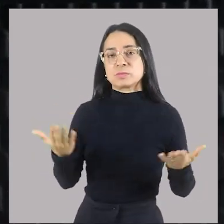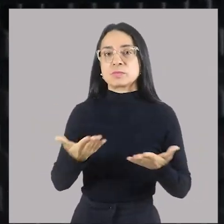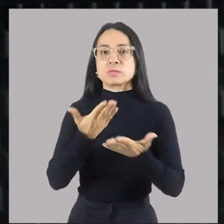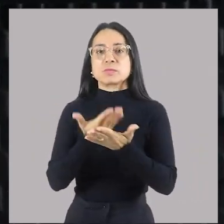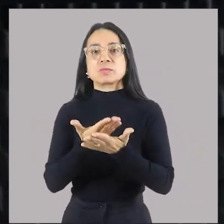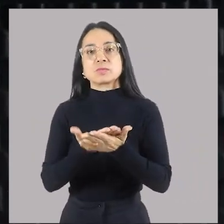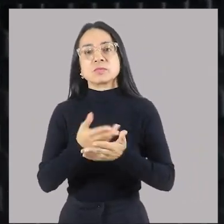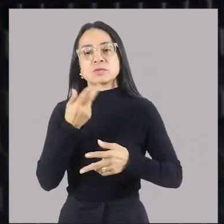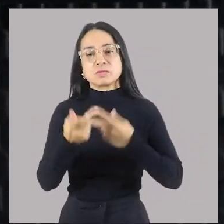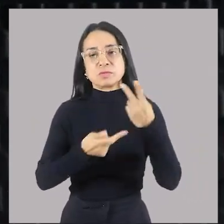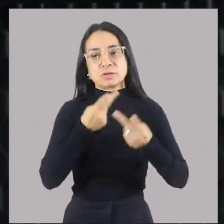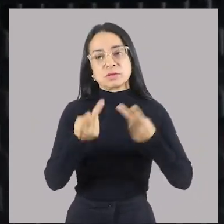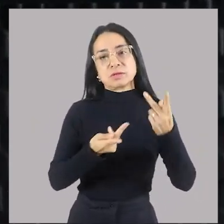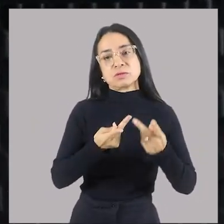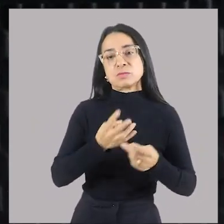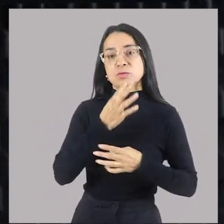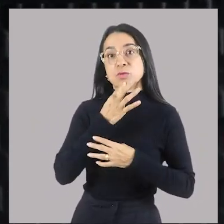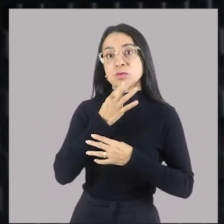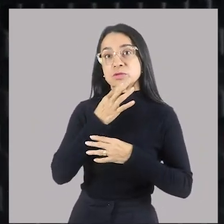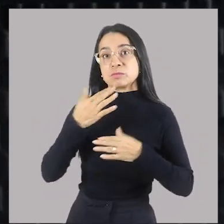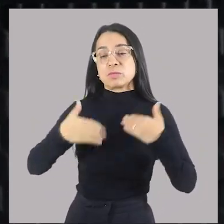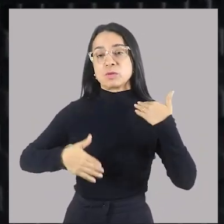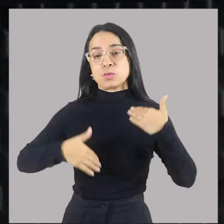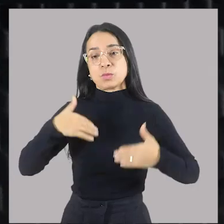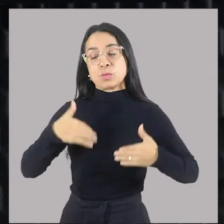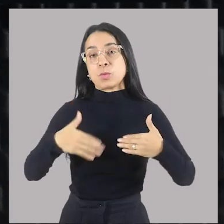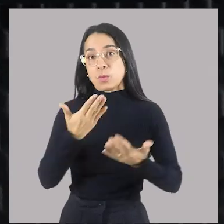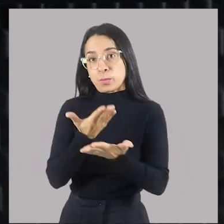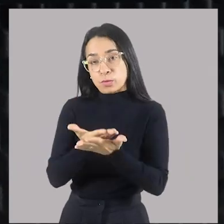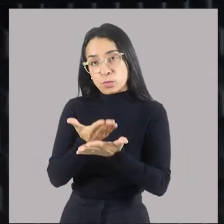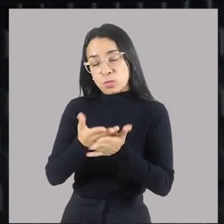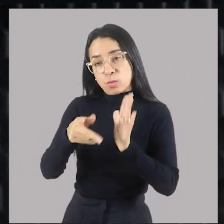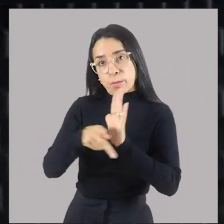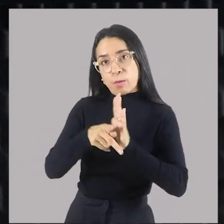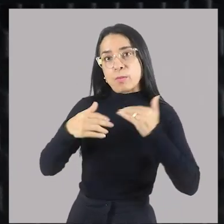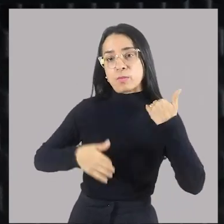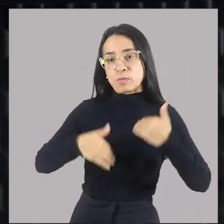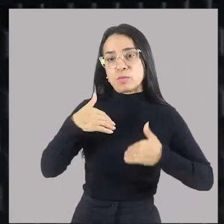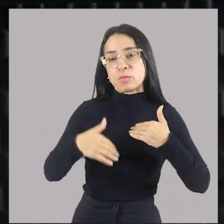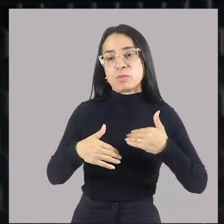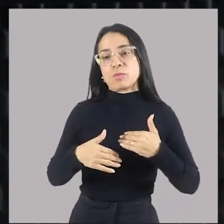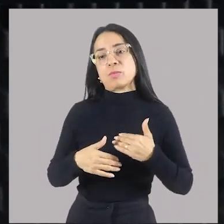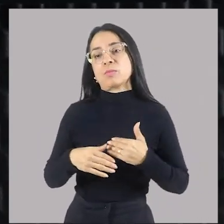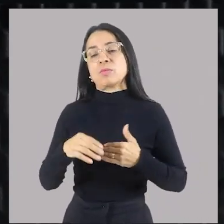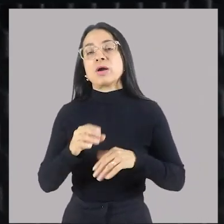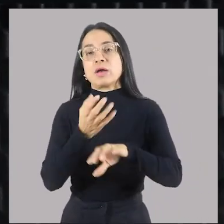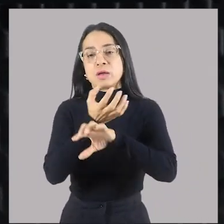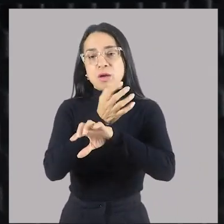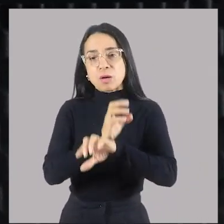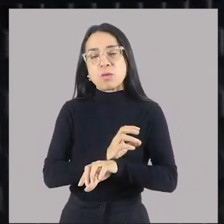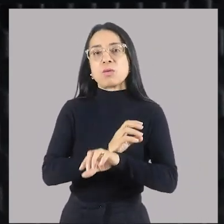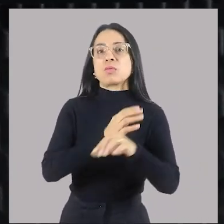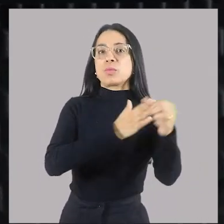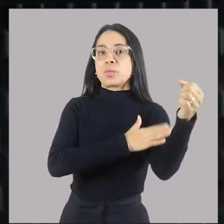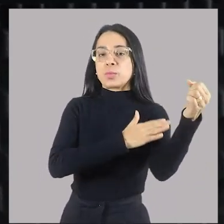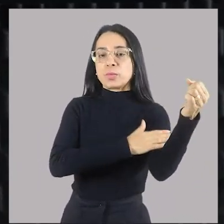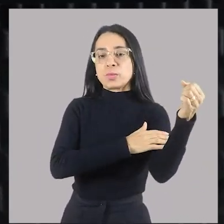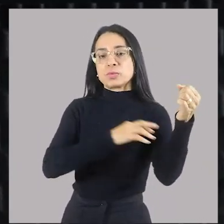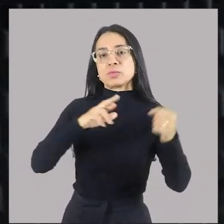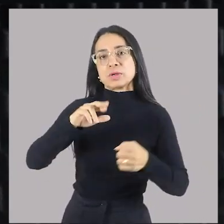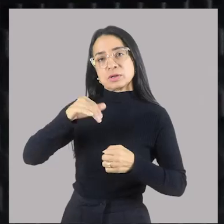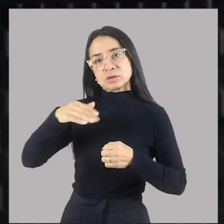gente vai estar falando sobre noções de anatomia, ossos, músculos e articulações. Lembrando que é